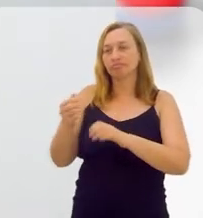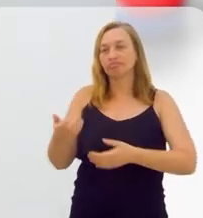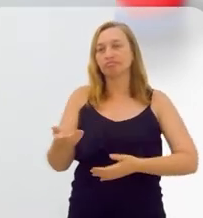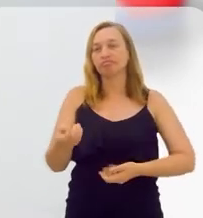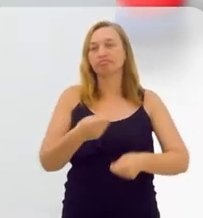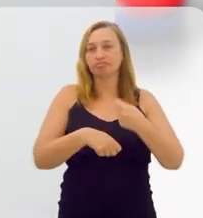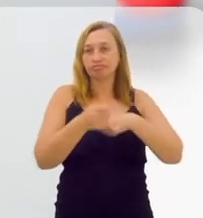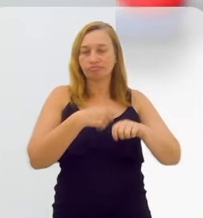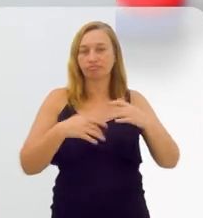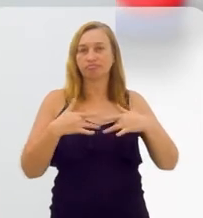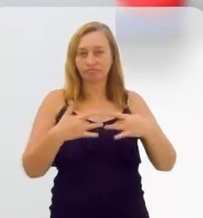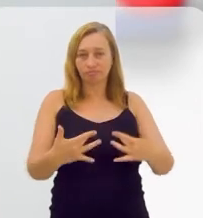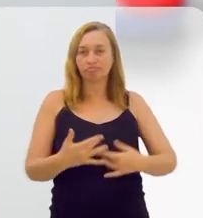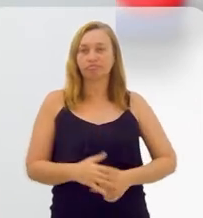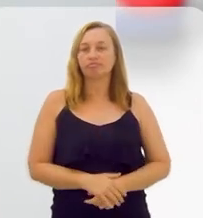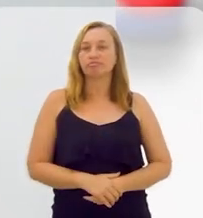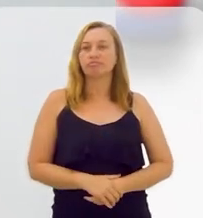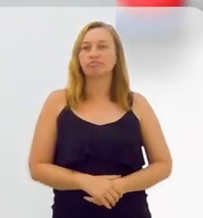economia solidária.